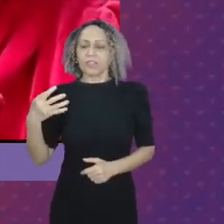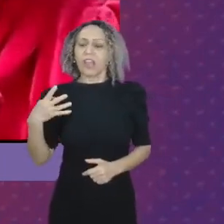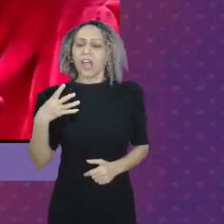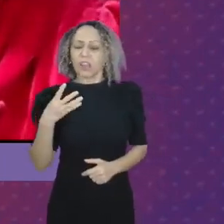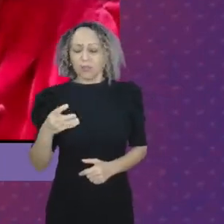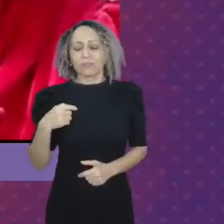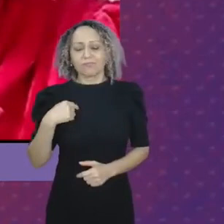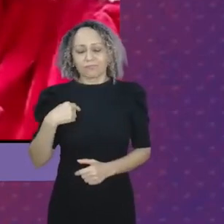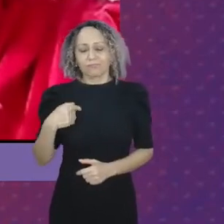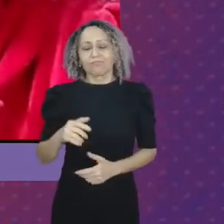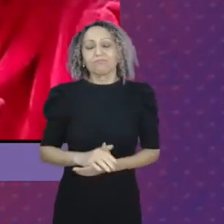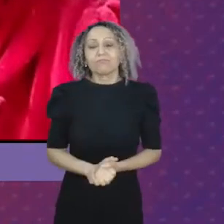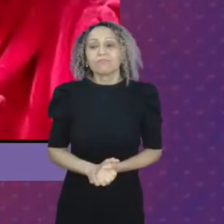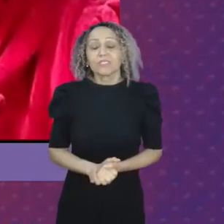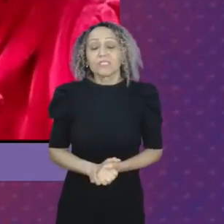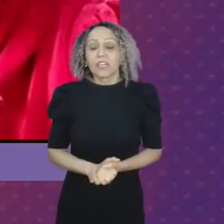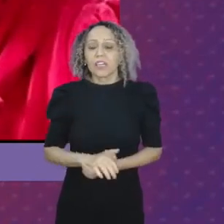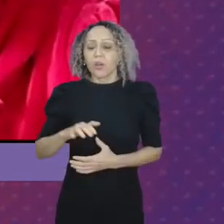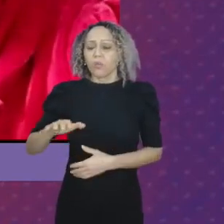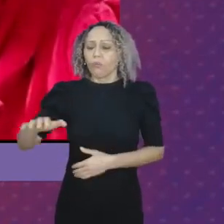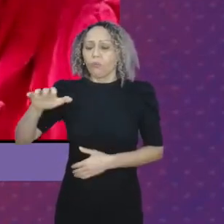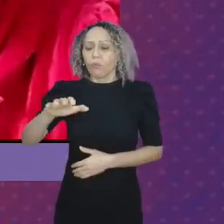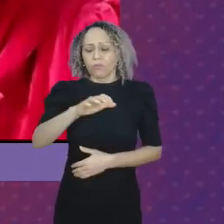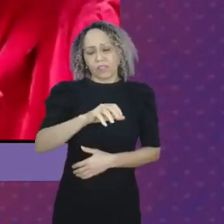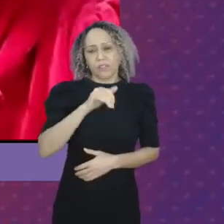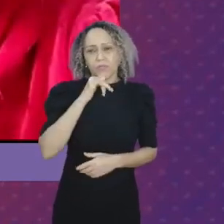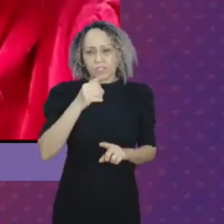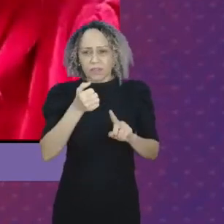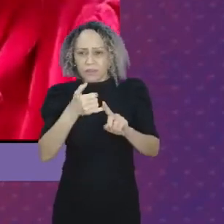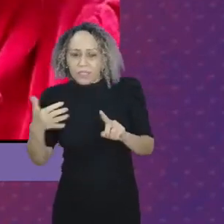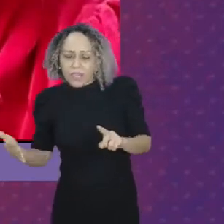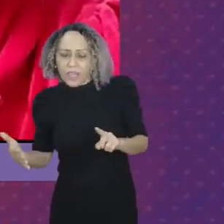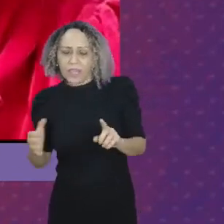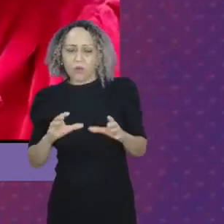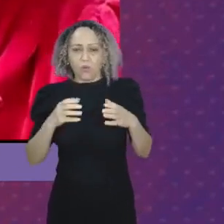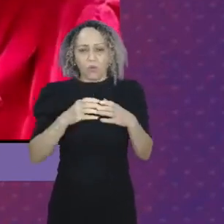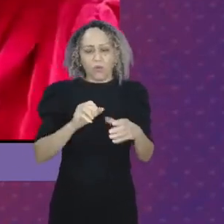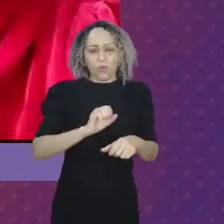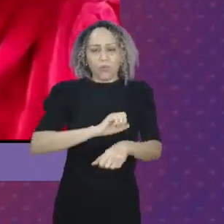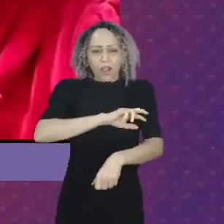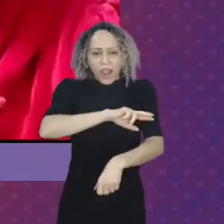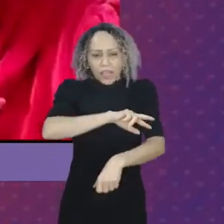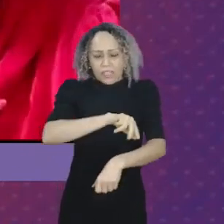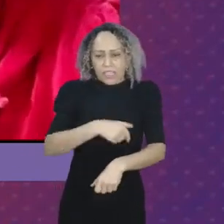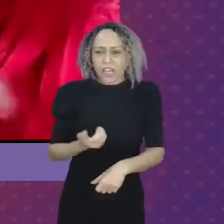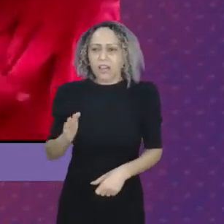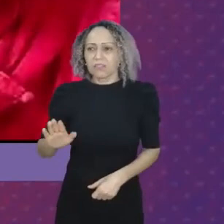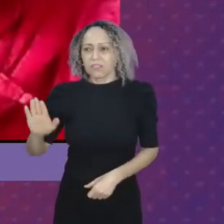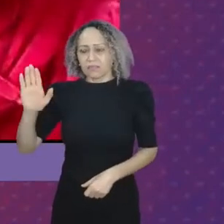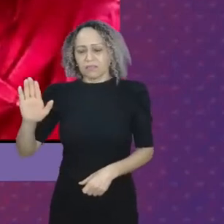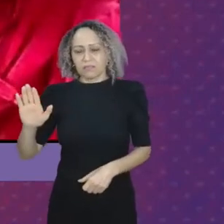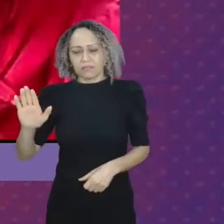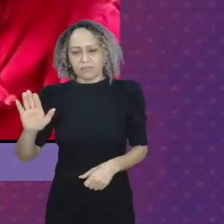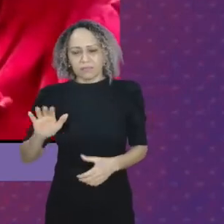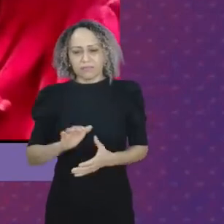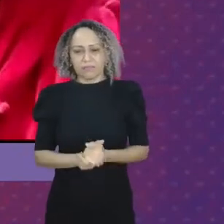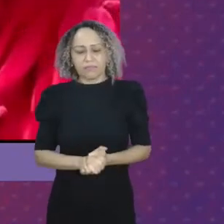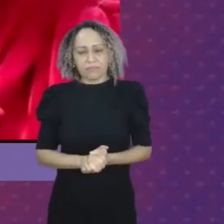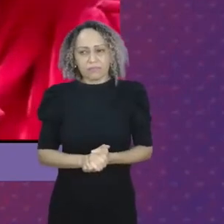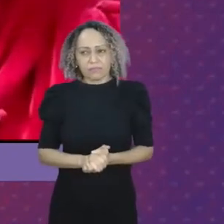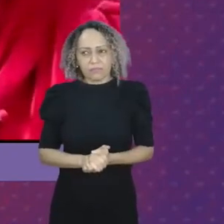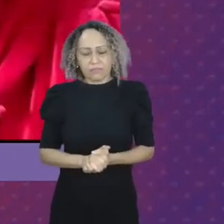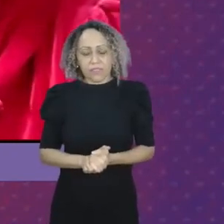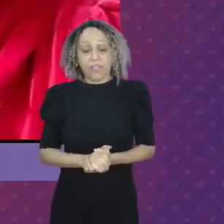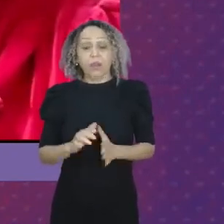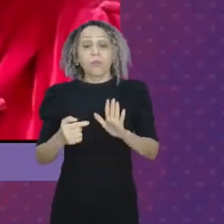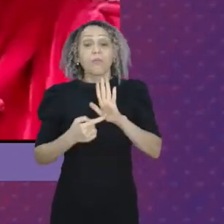evidência, trazendo as pautas LGBT, tinha o grupo racial dentro da candidatura, e ninguém mais pautava. Então, isso